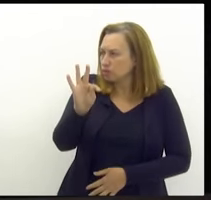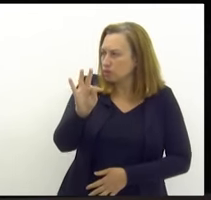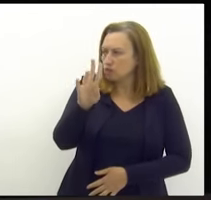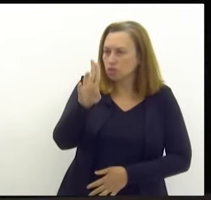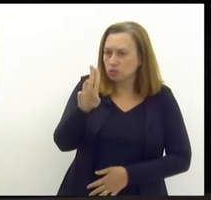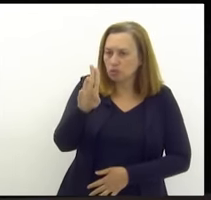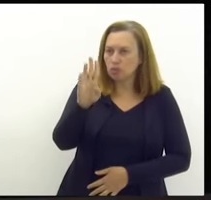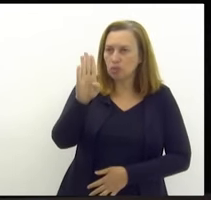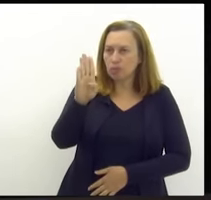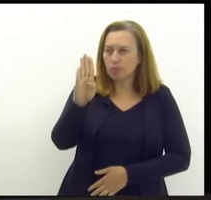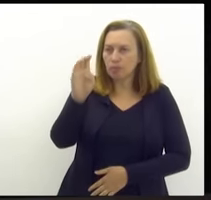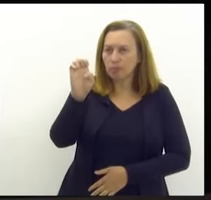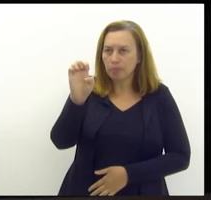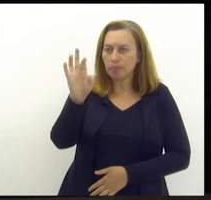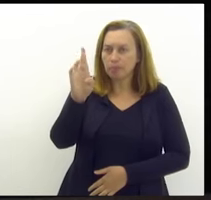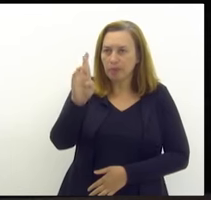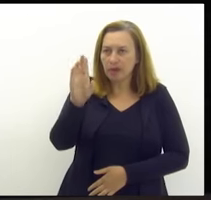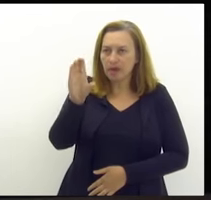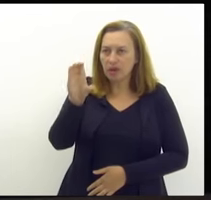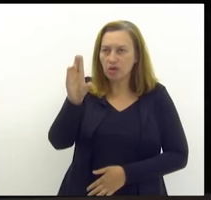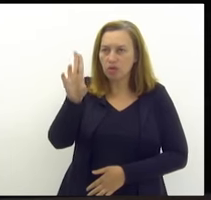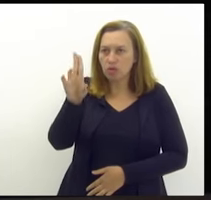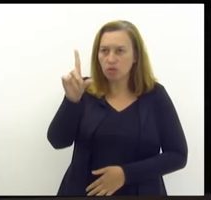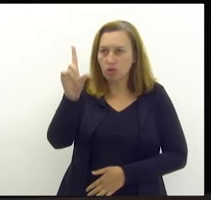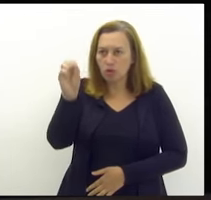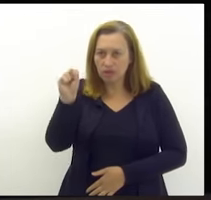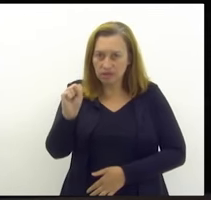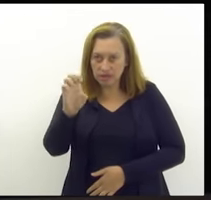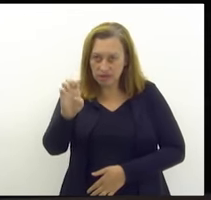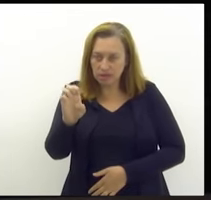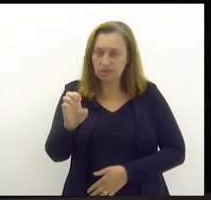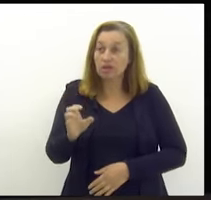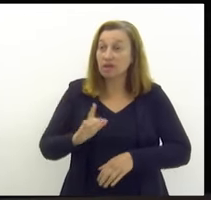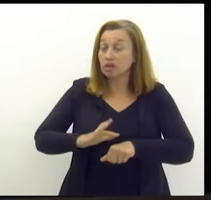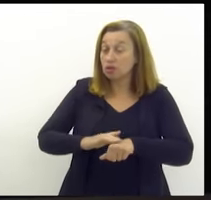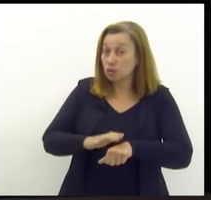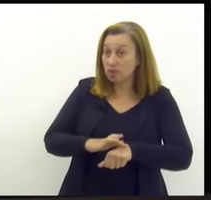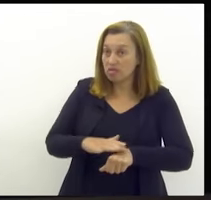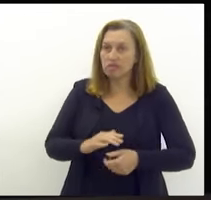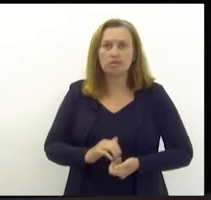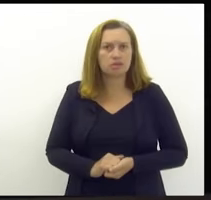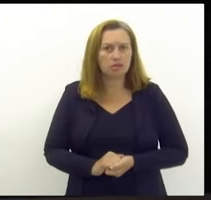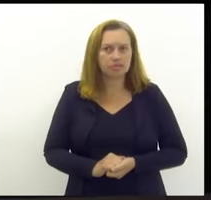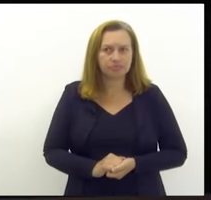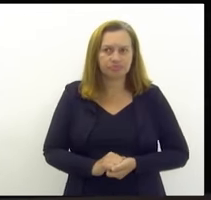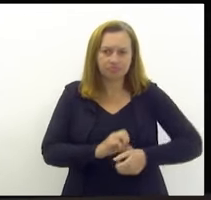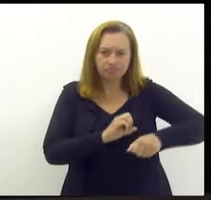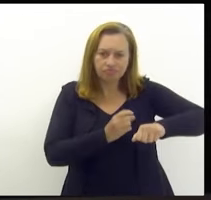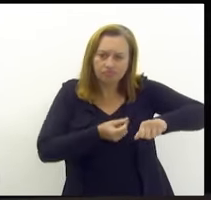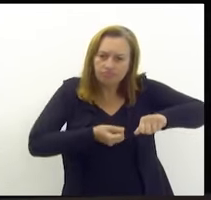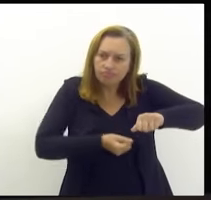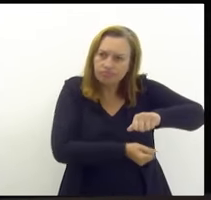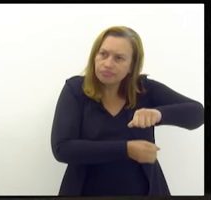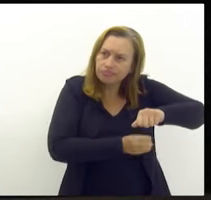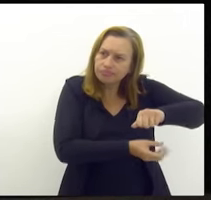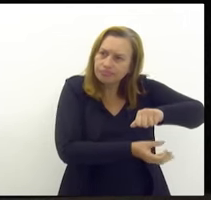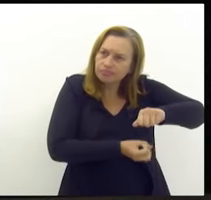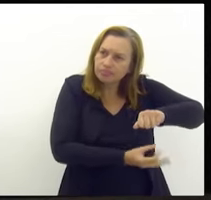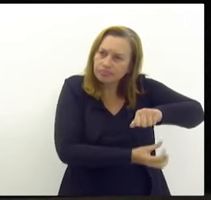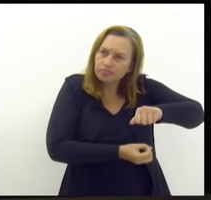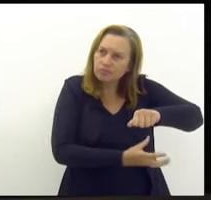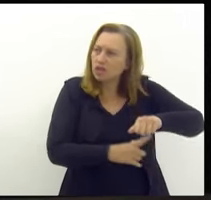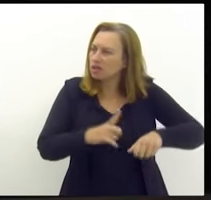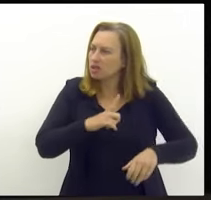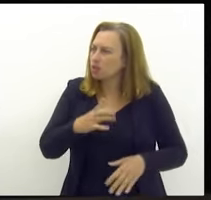diretamente ligada à miséria então eu não concebo que esses Fundos tenham algum